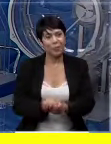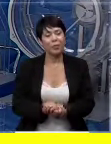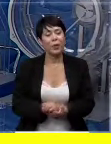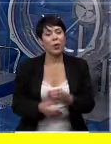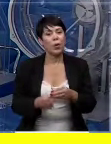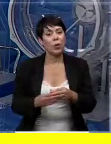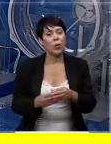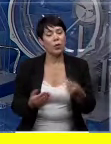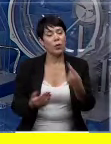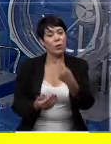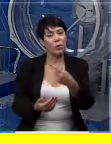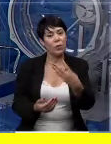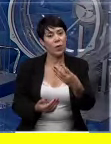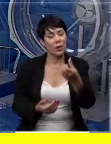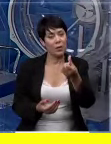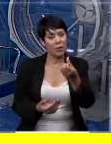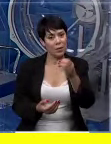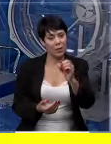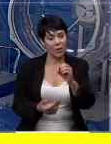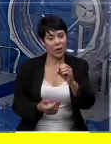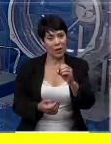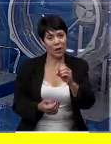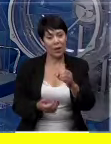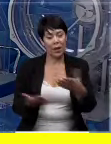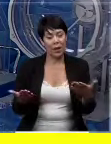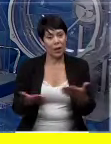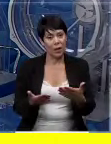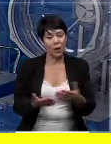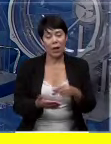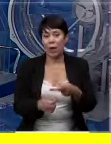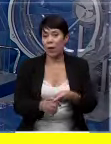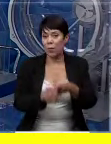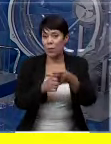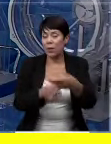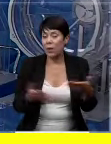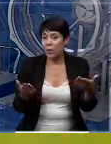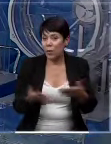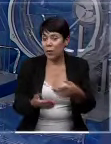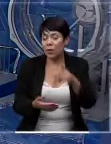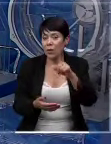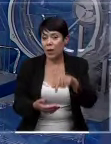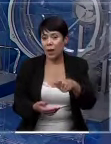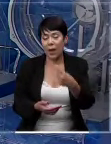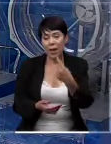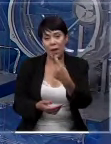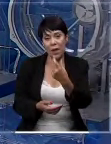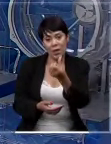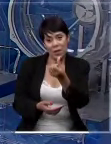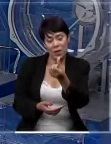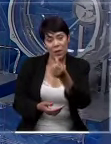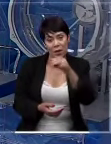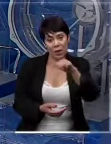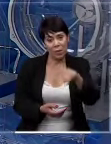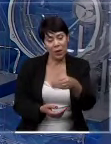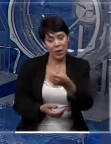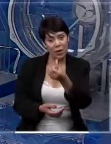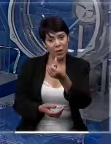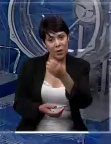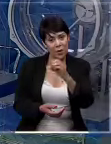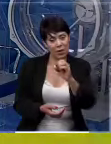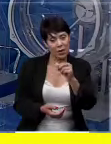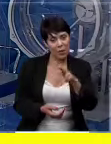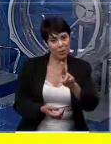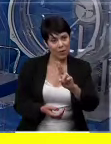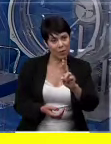número 1460 da Time Mania e o prêmio estimado hoje é de 6 milhões e 600